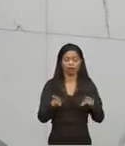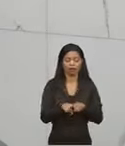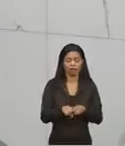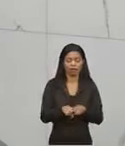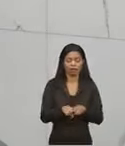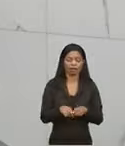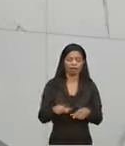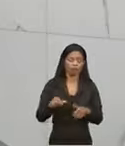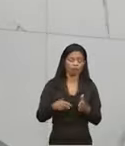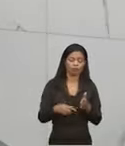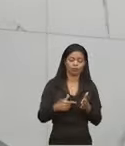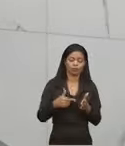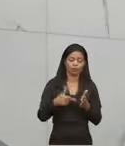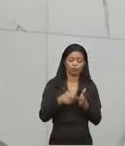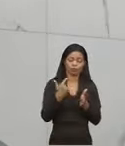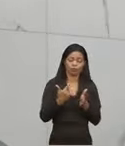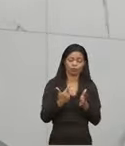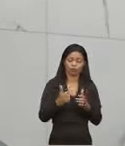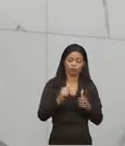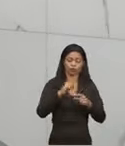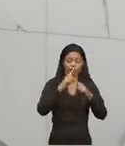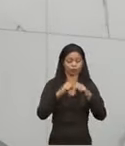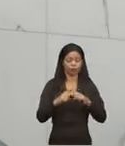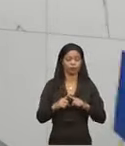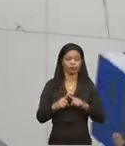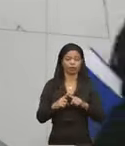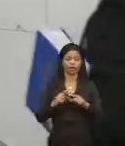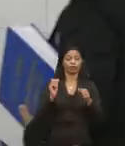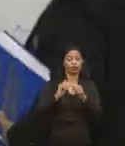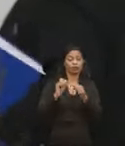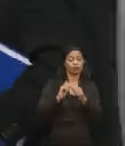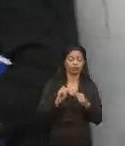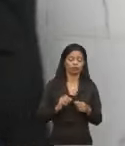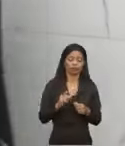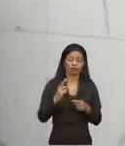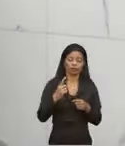segundo campeonato, e Laio tem feito naquela cidade, naquele